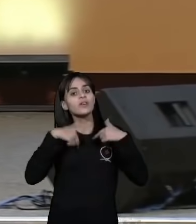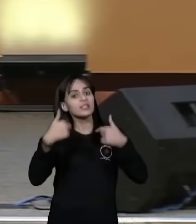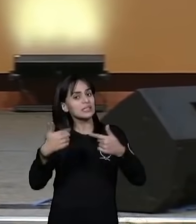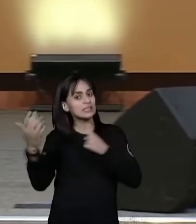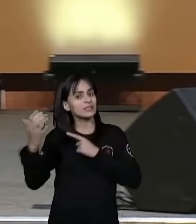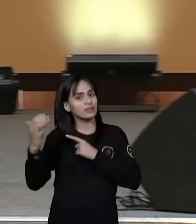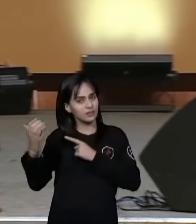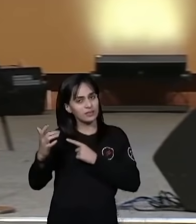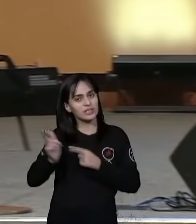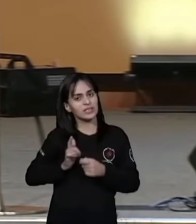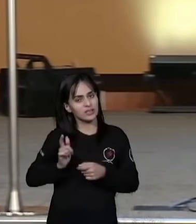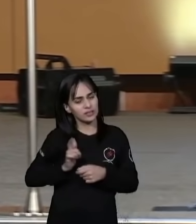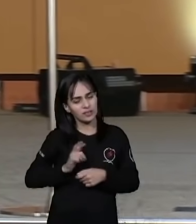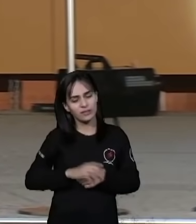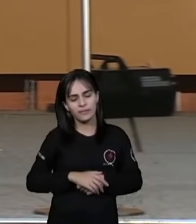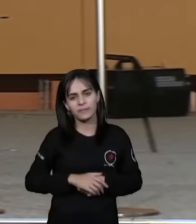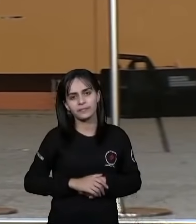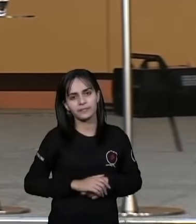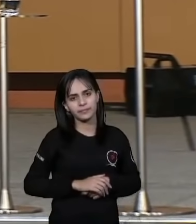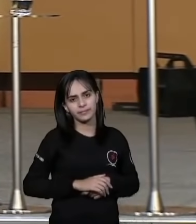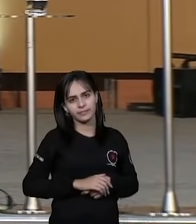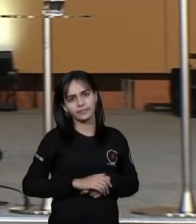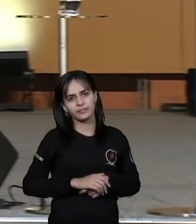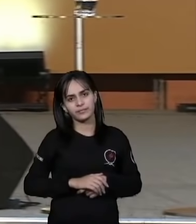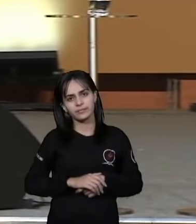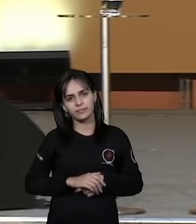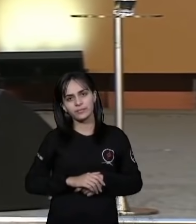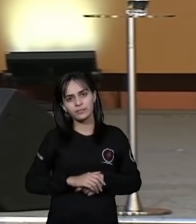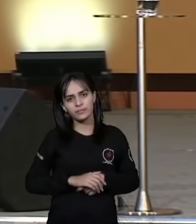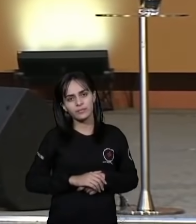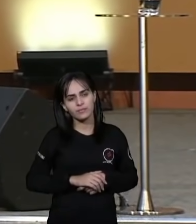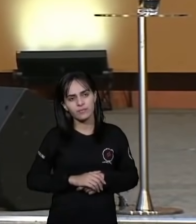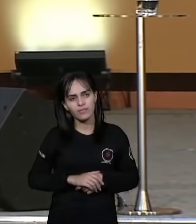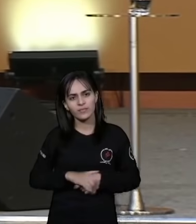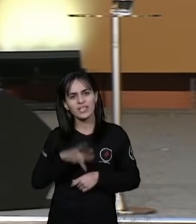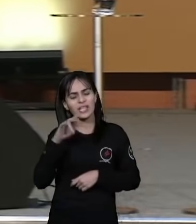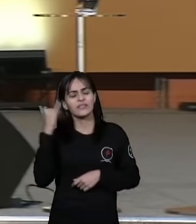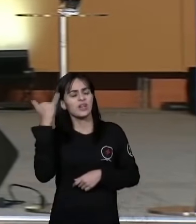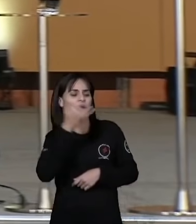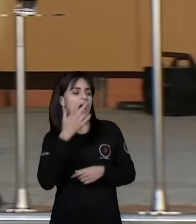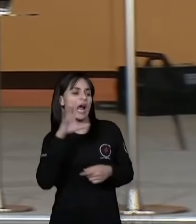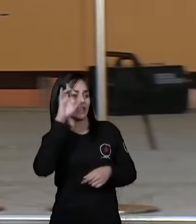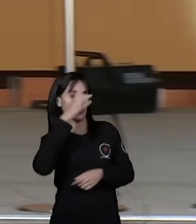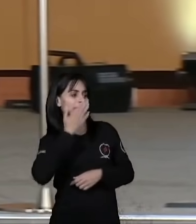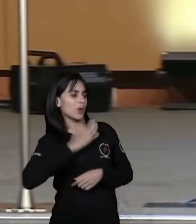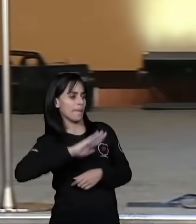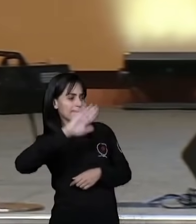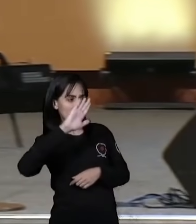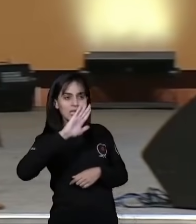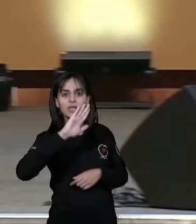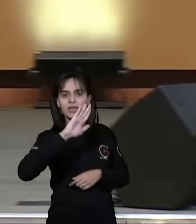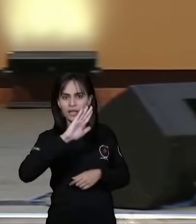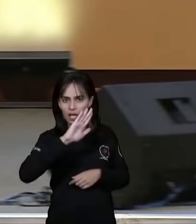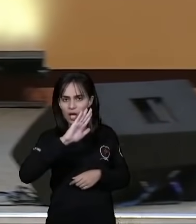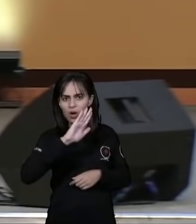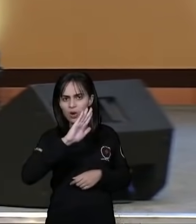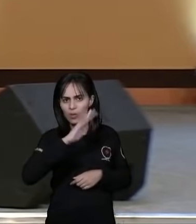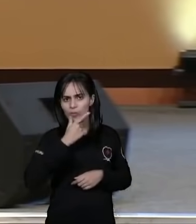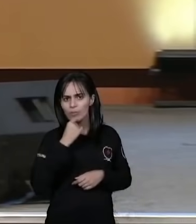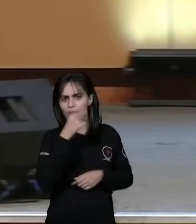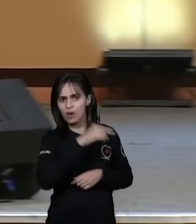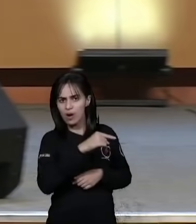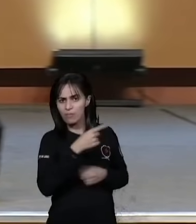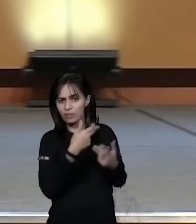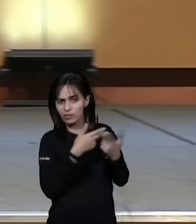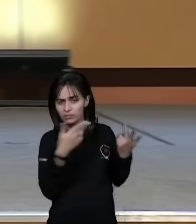de tanta pressão E quem disse porque Deus deu aquela palavra profética para aquele homem